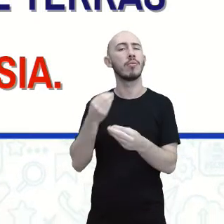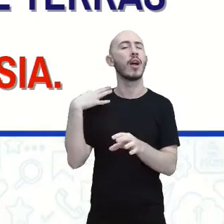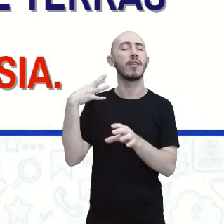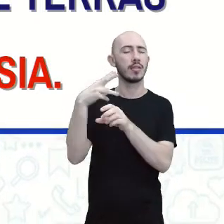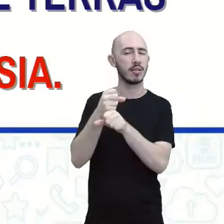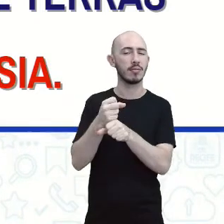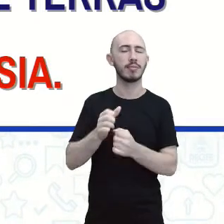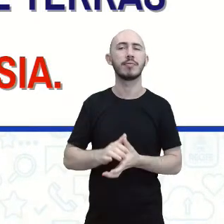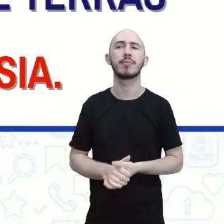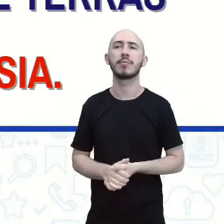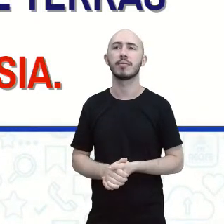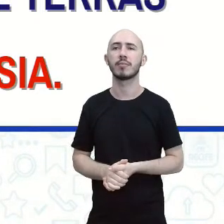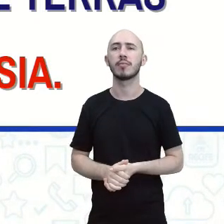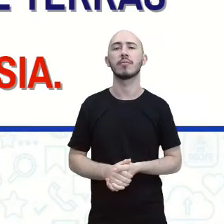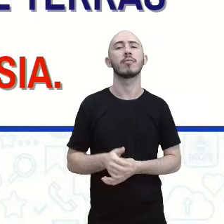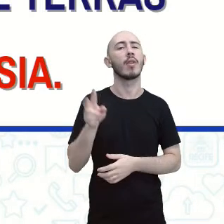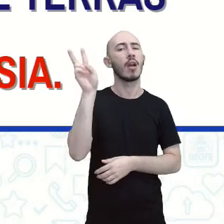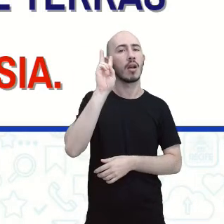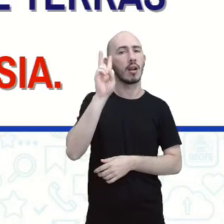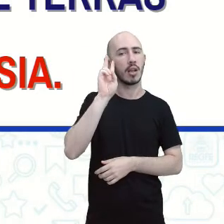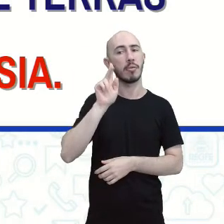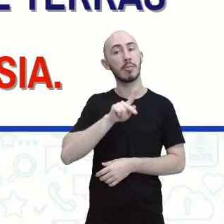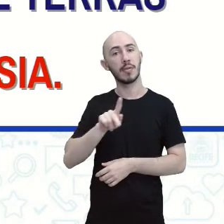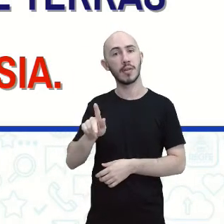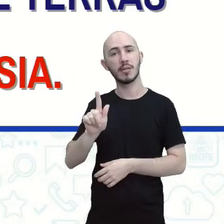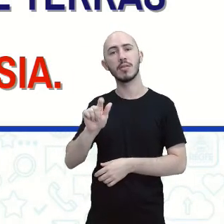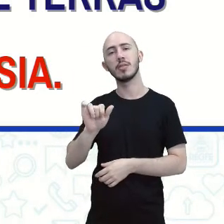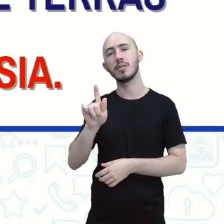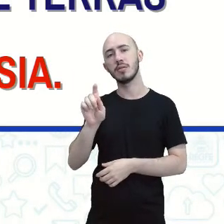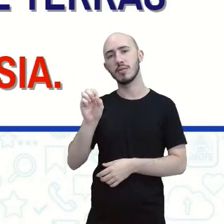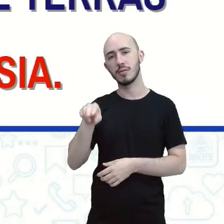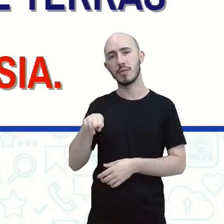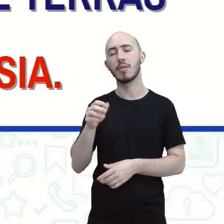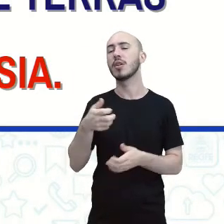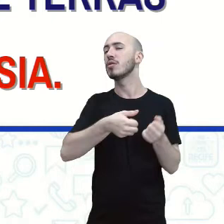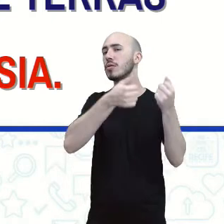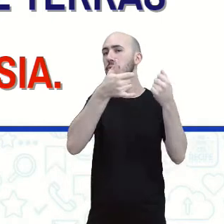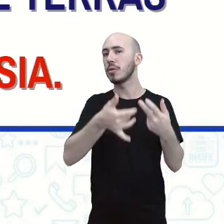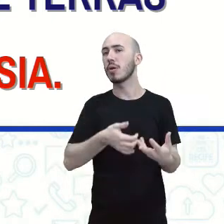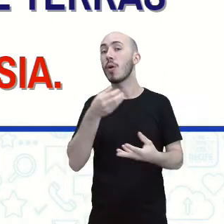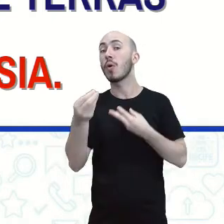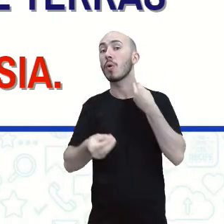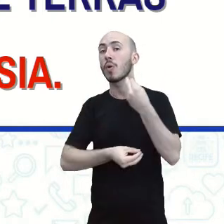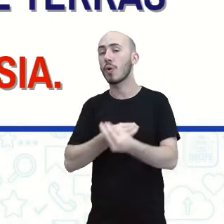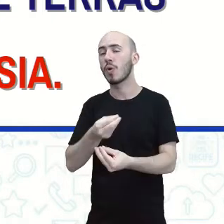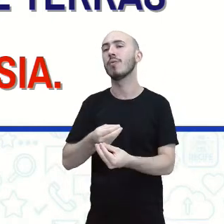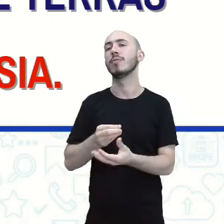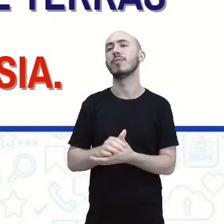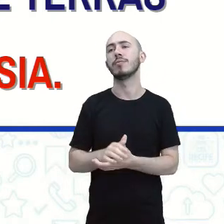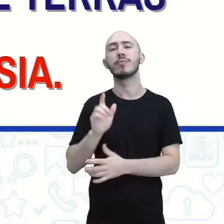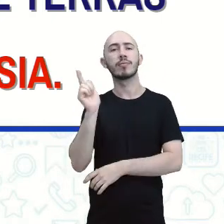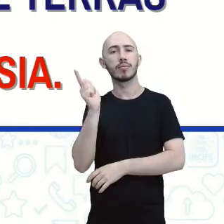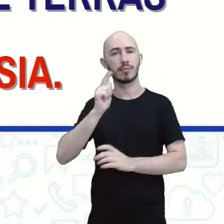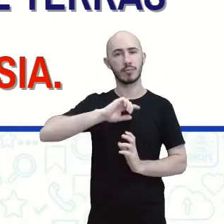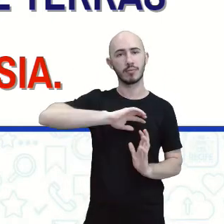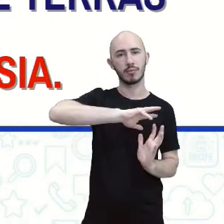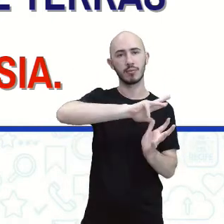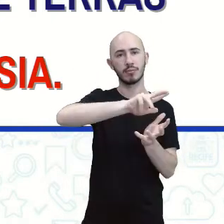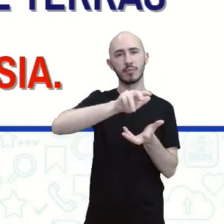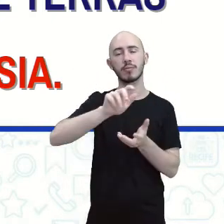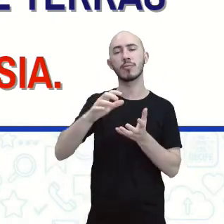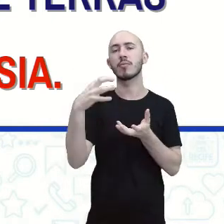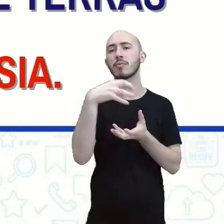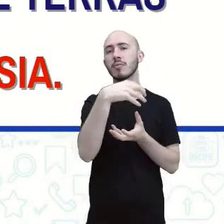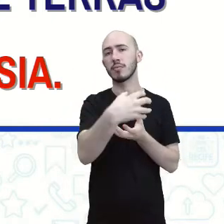né? Lembra que o professor Gilson explicou muito bem para vocês como é que era geologicamente o